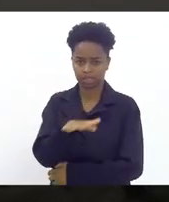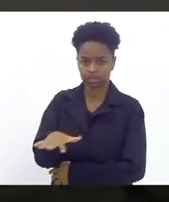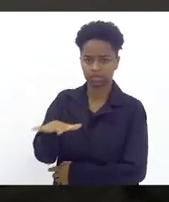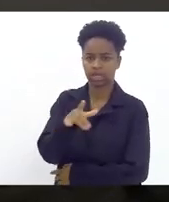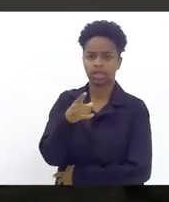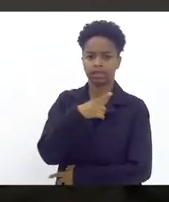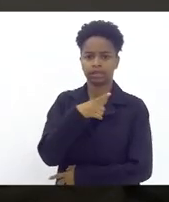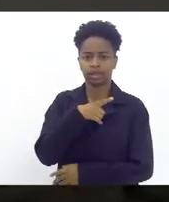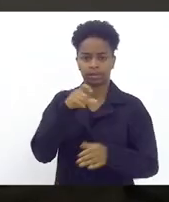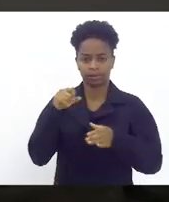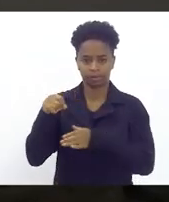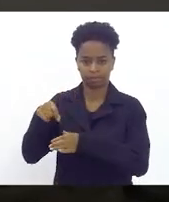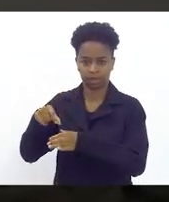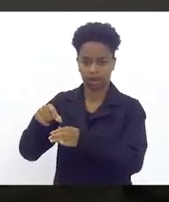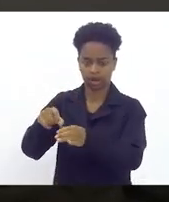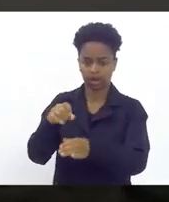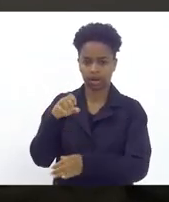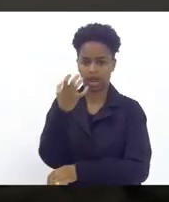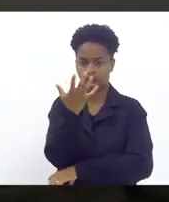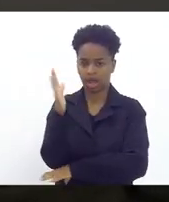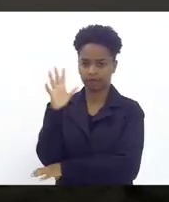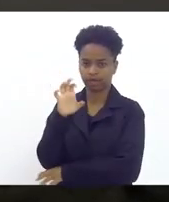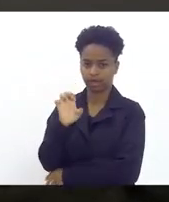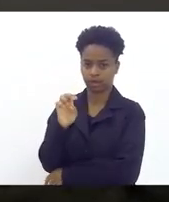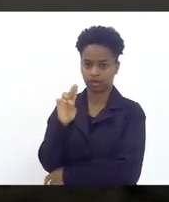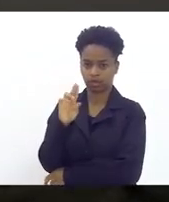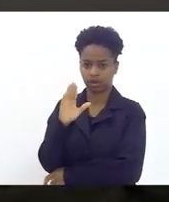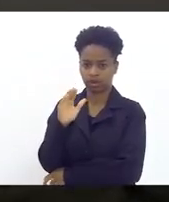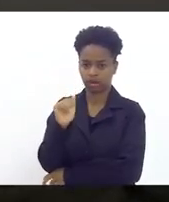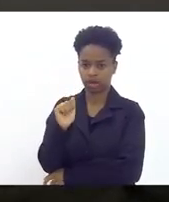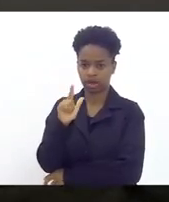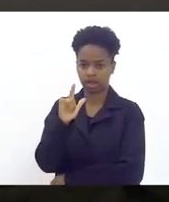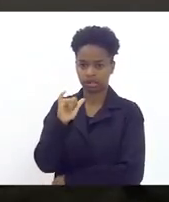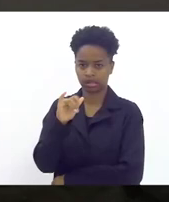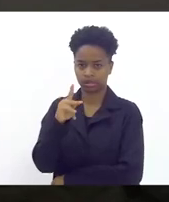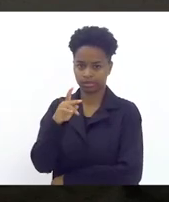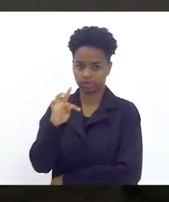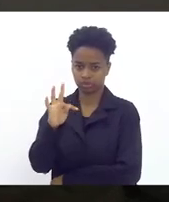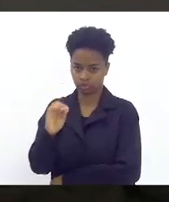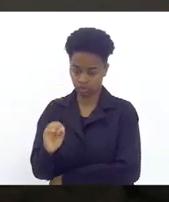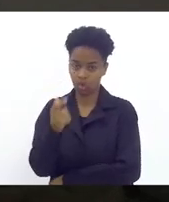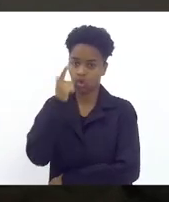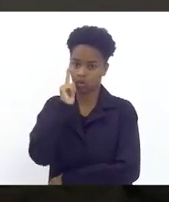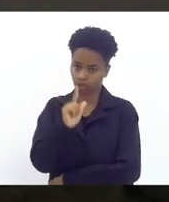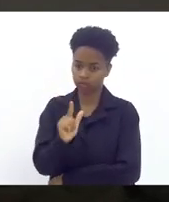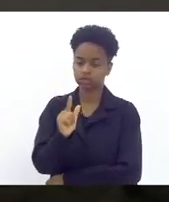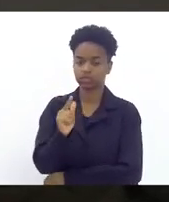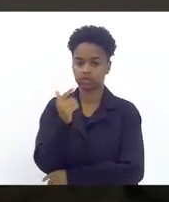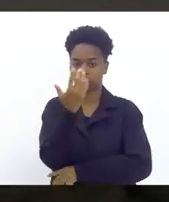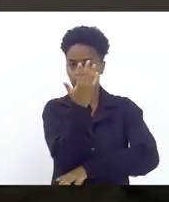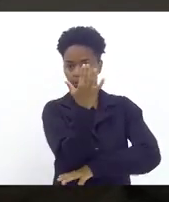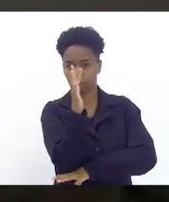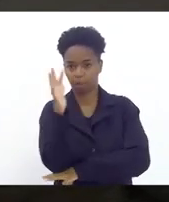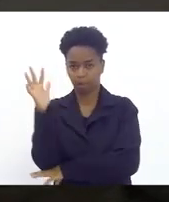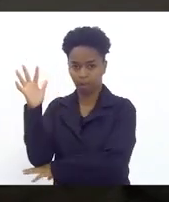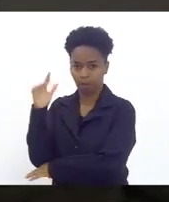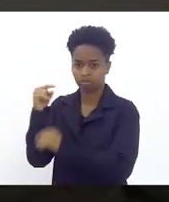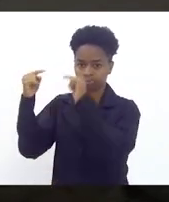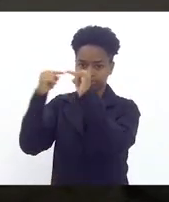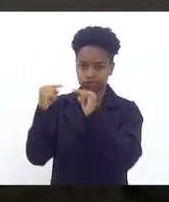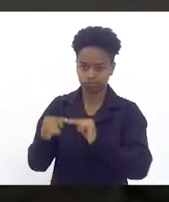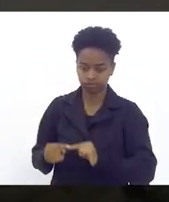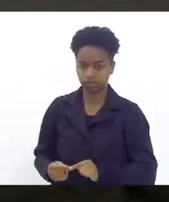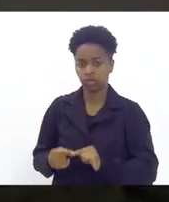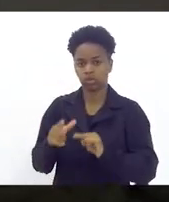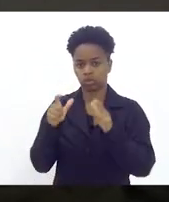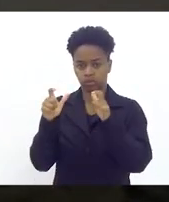tem um plantio de eucalipto onde a app ela tá 100% recuperada né com espécies nativas